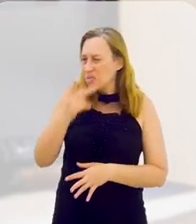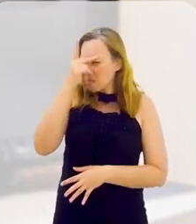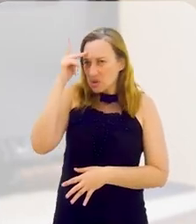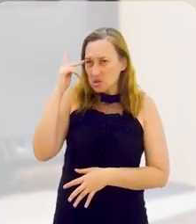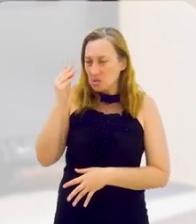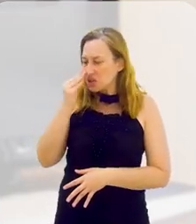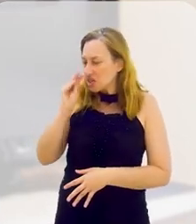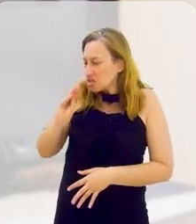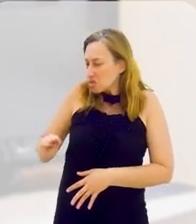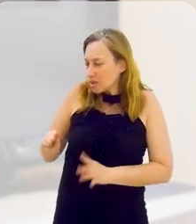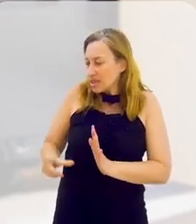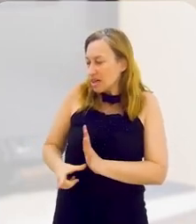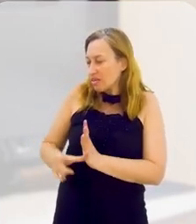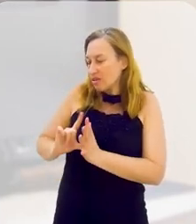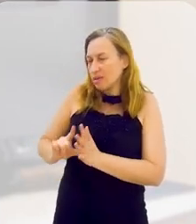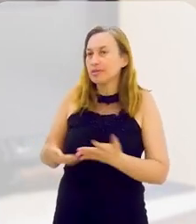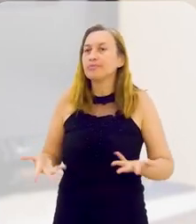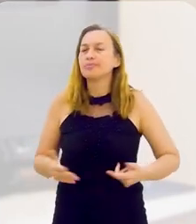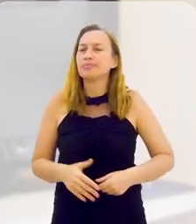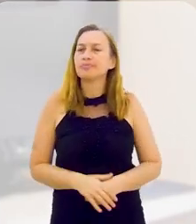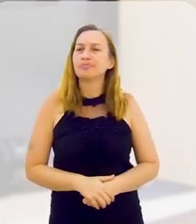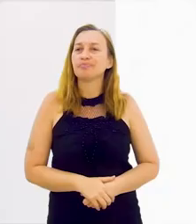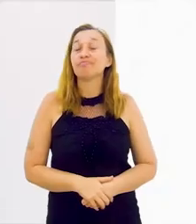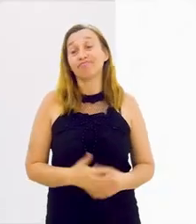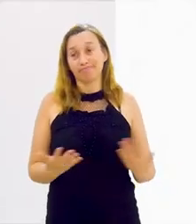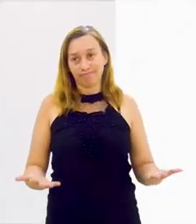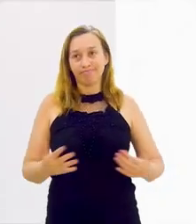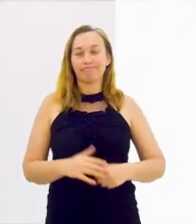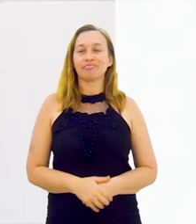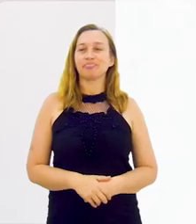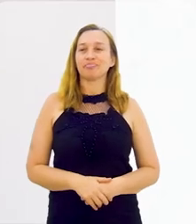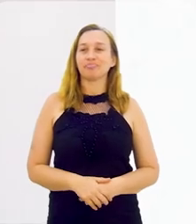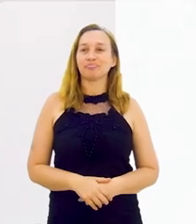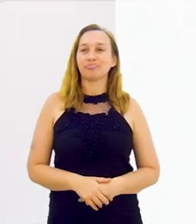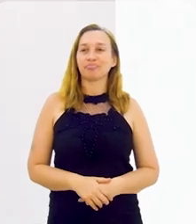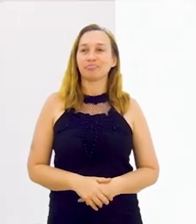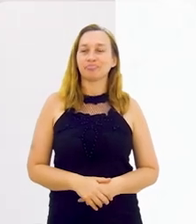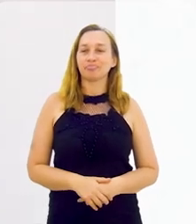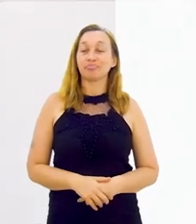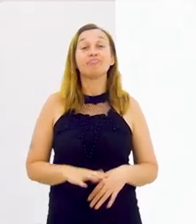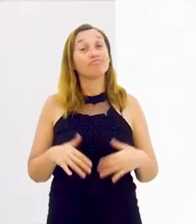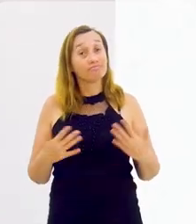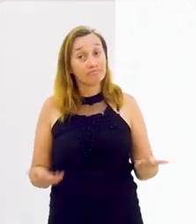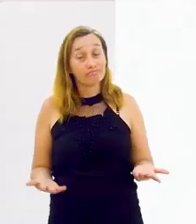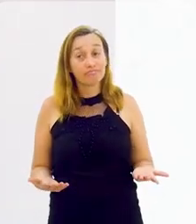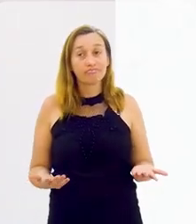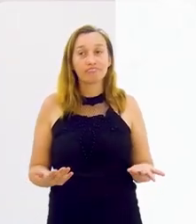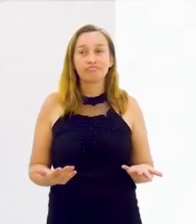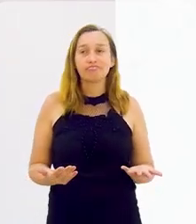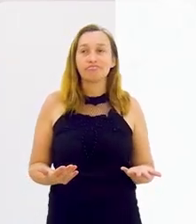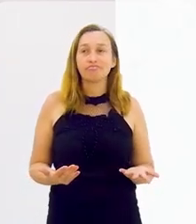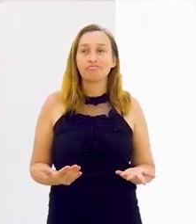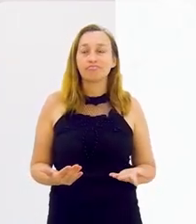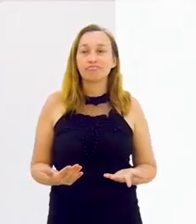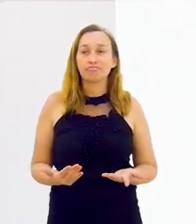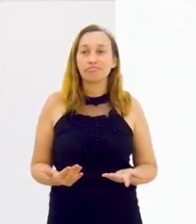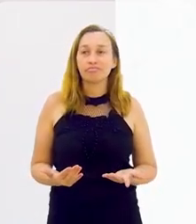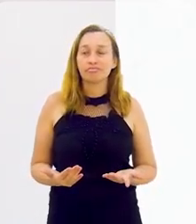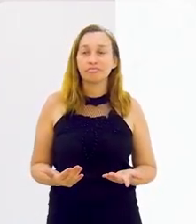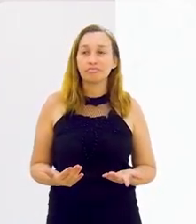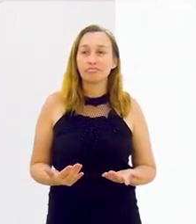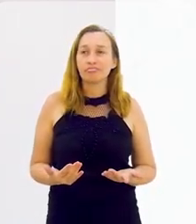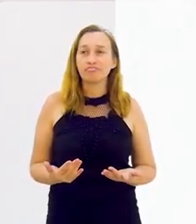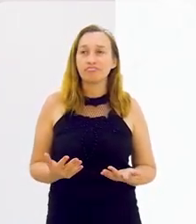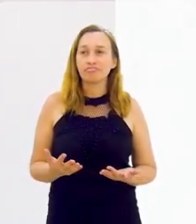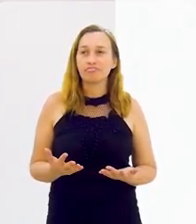eles desqualificavam. Isso. Não, aí a partir de então foi onde eu,